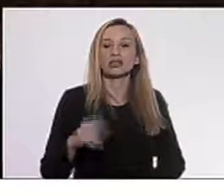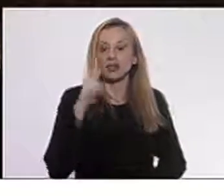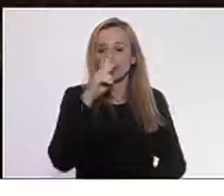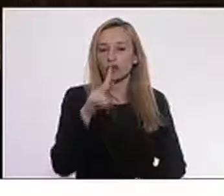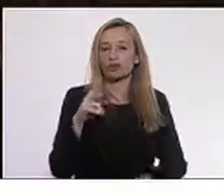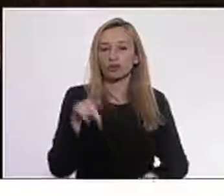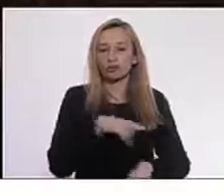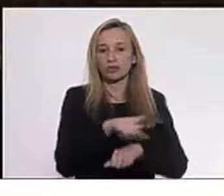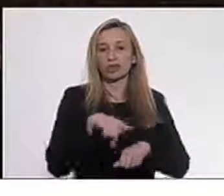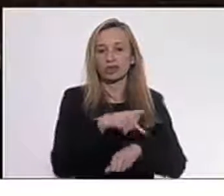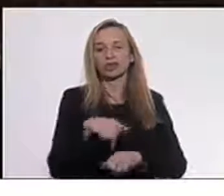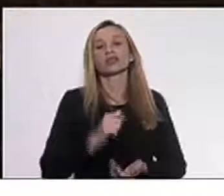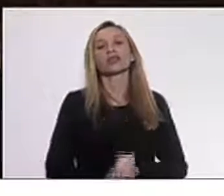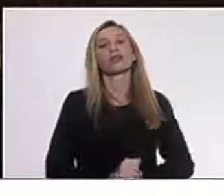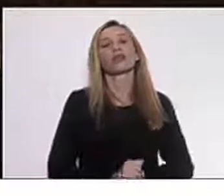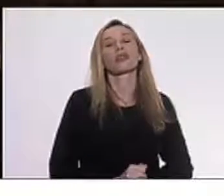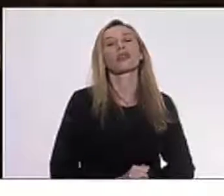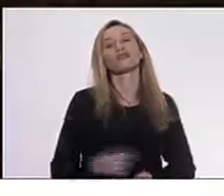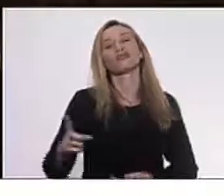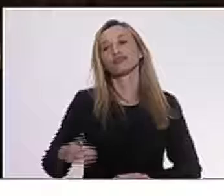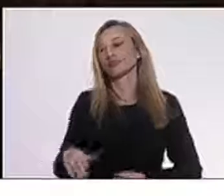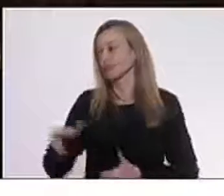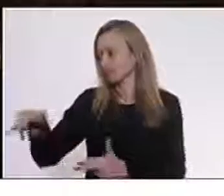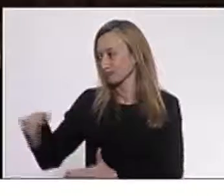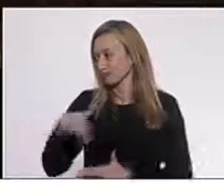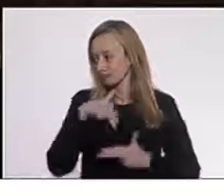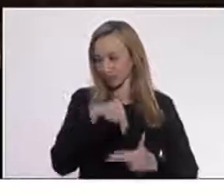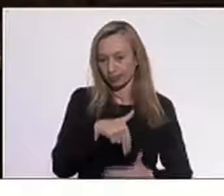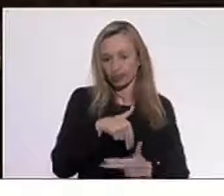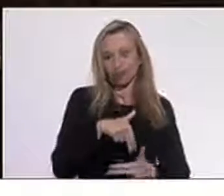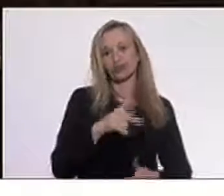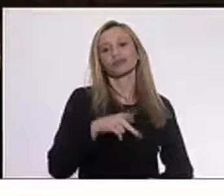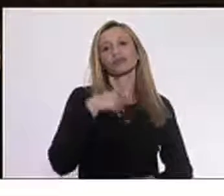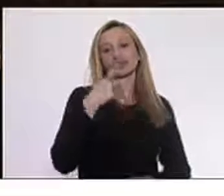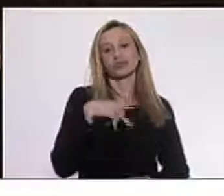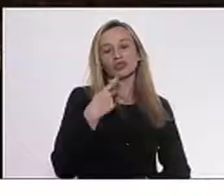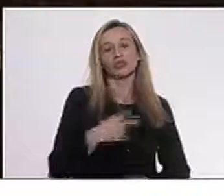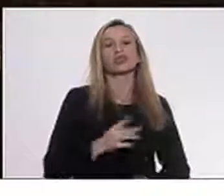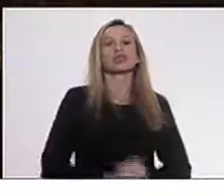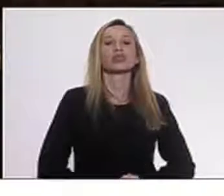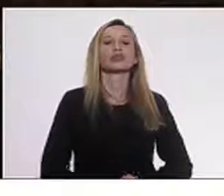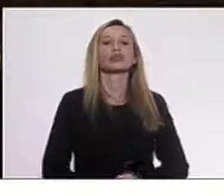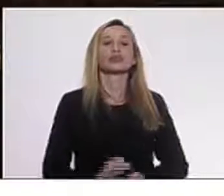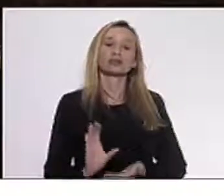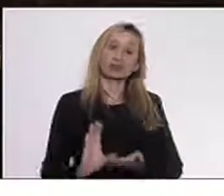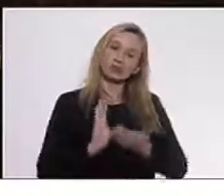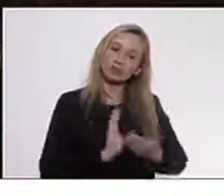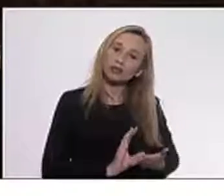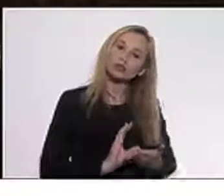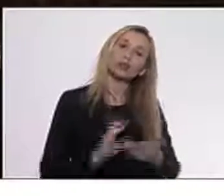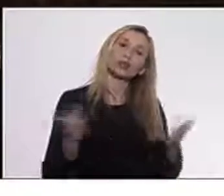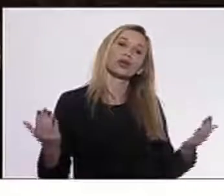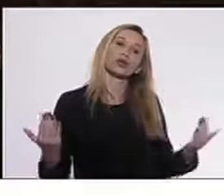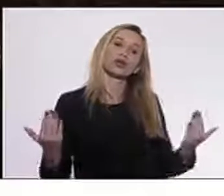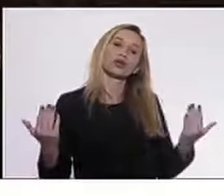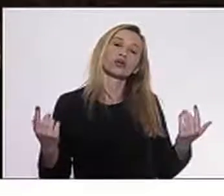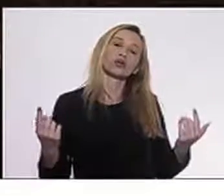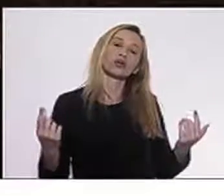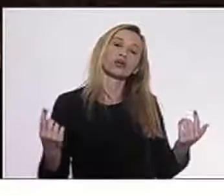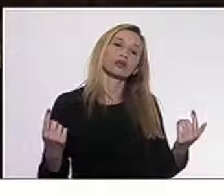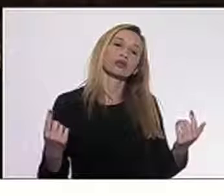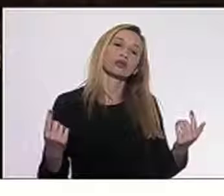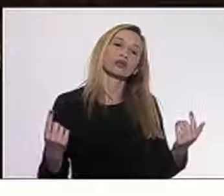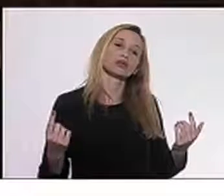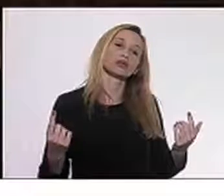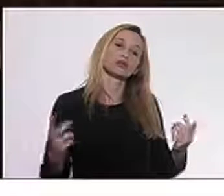país. A gente vem a essa tribuna para dizer que o investimento no confronto traz para